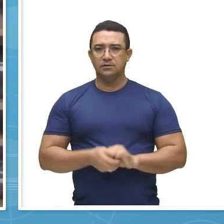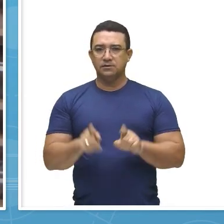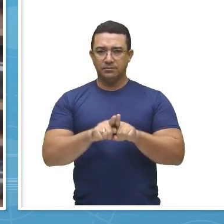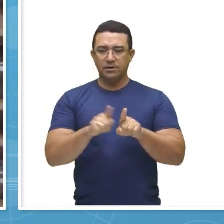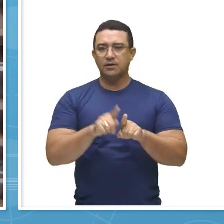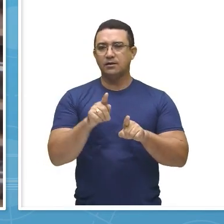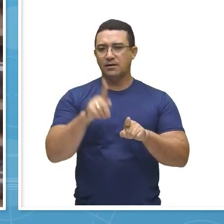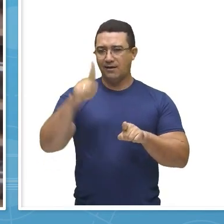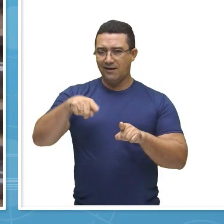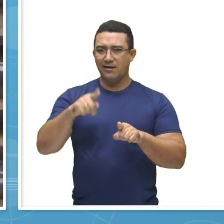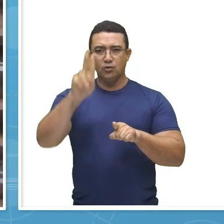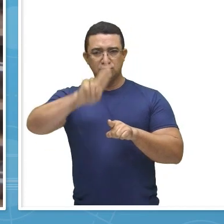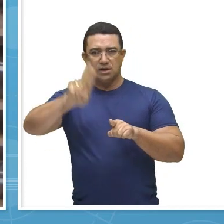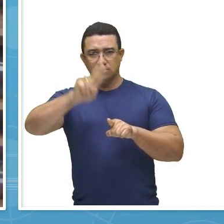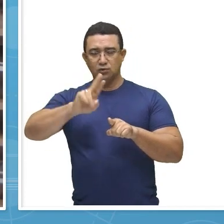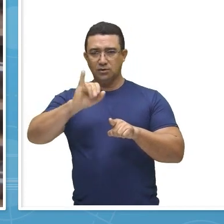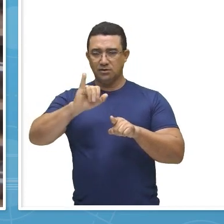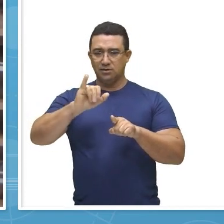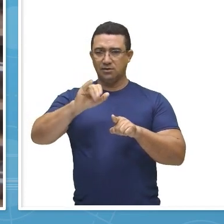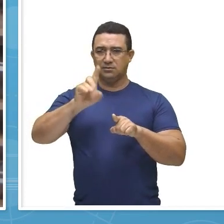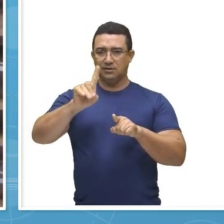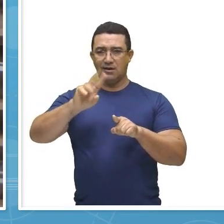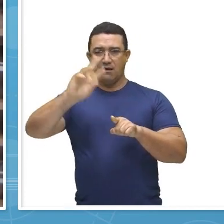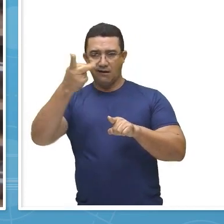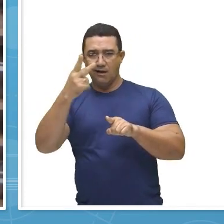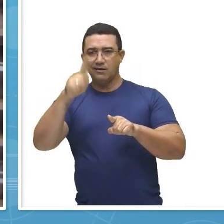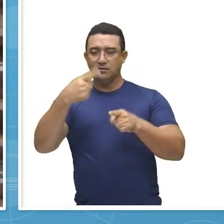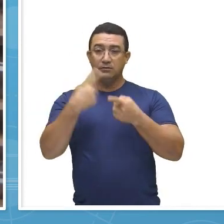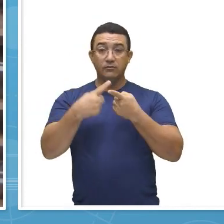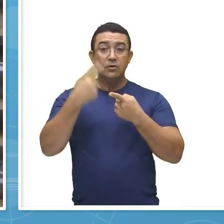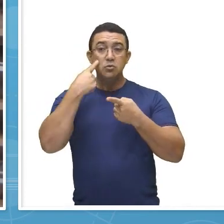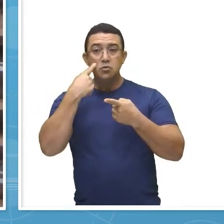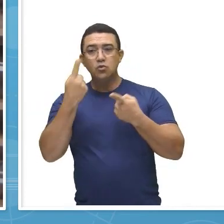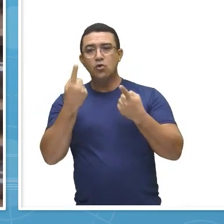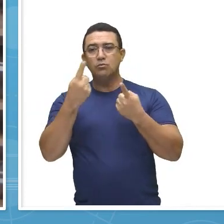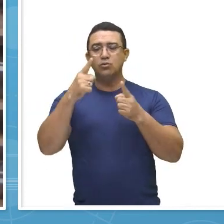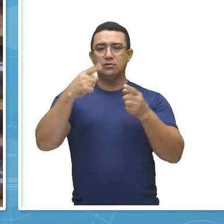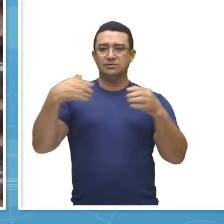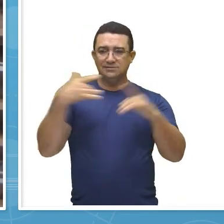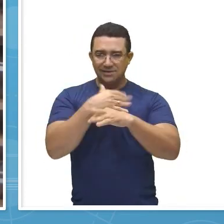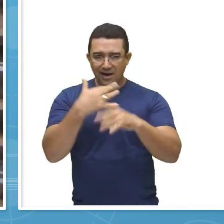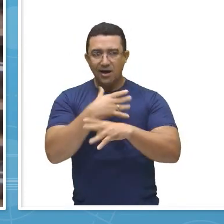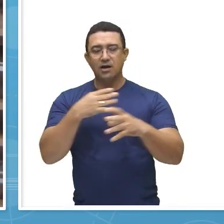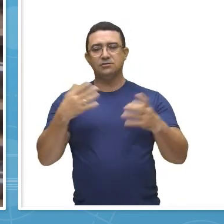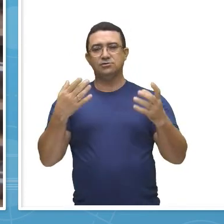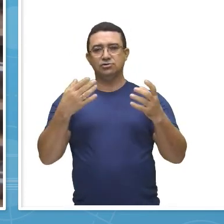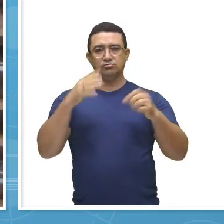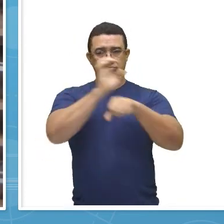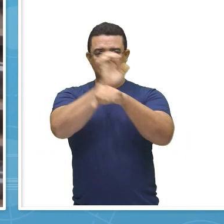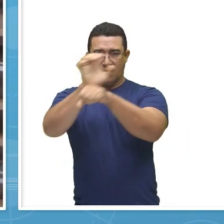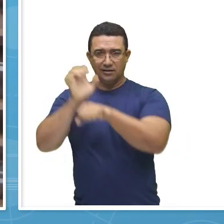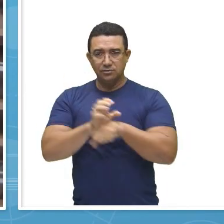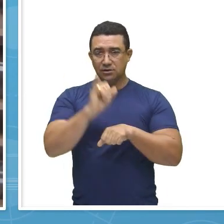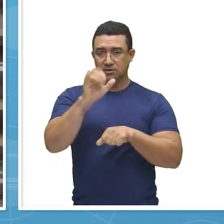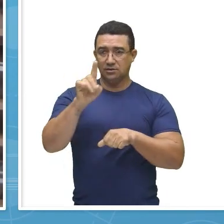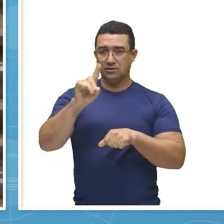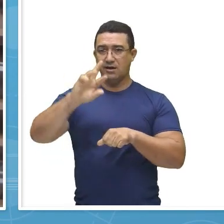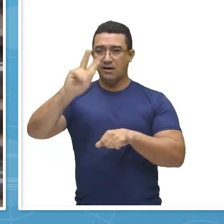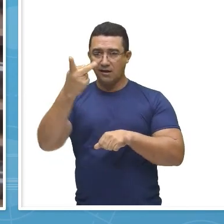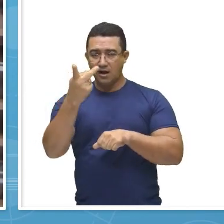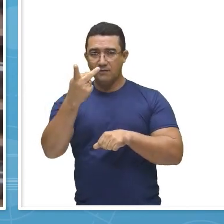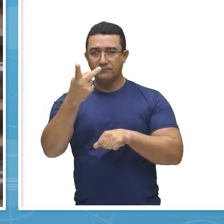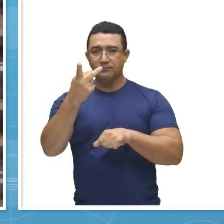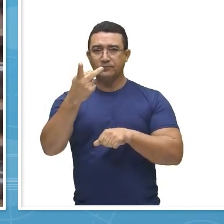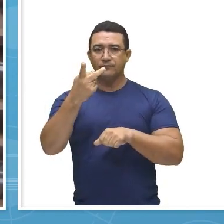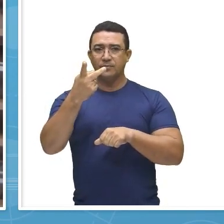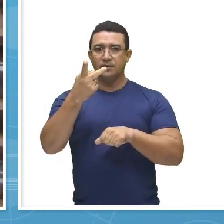né, mas também de estados, né, cidades, enfim. Então, o IDH ele vai levar em